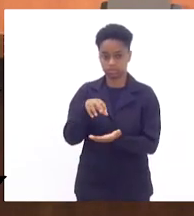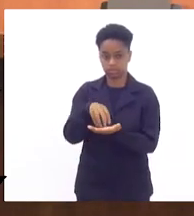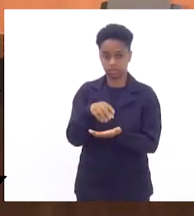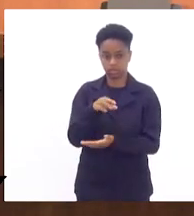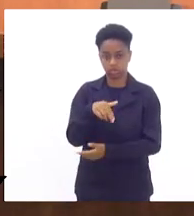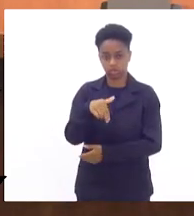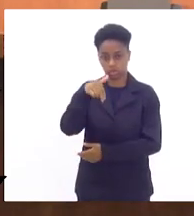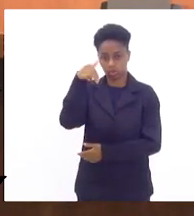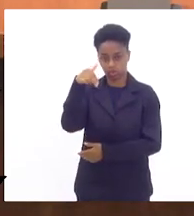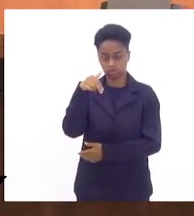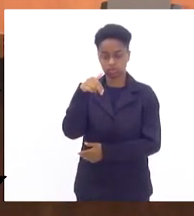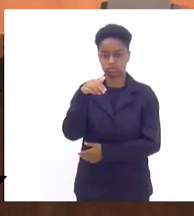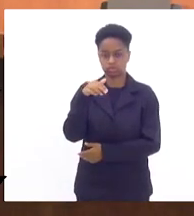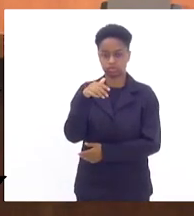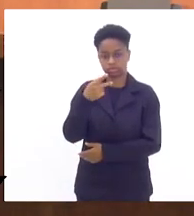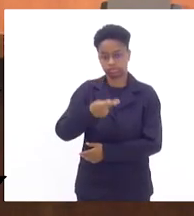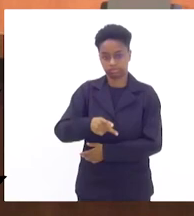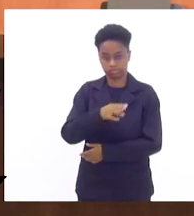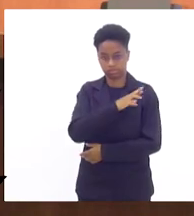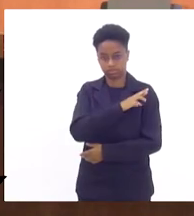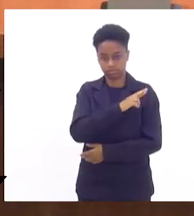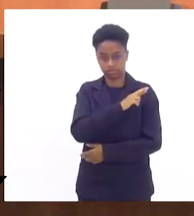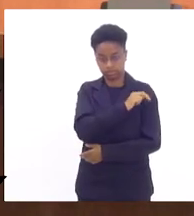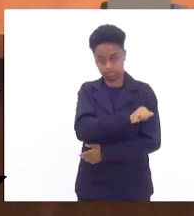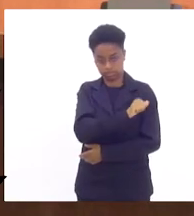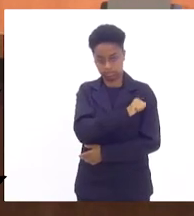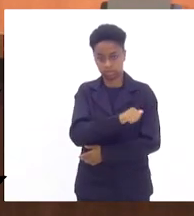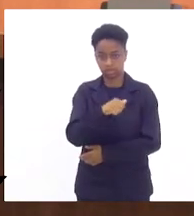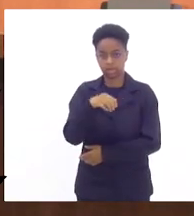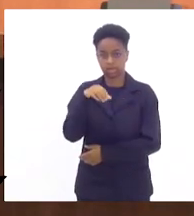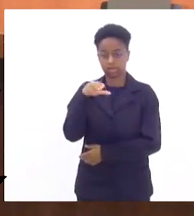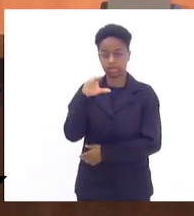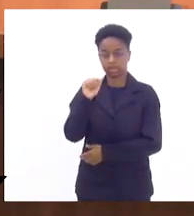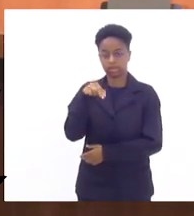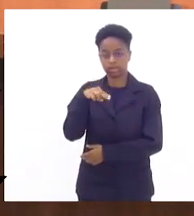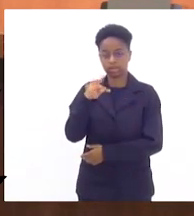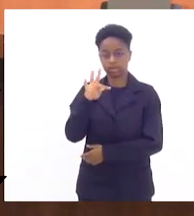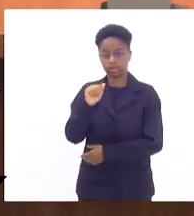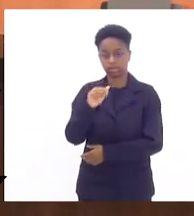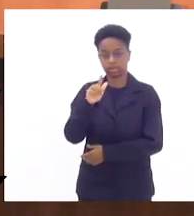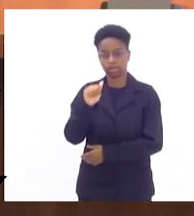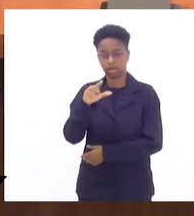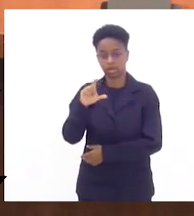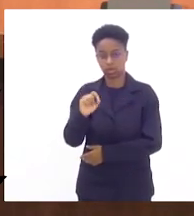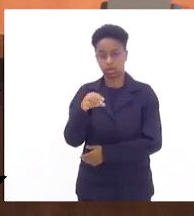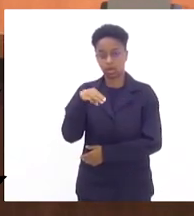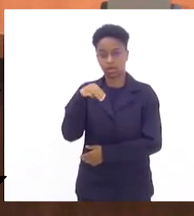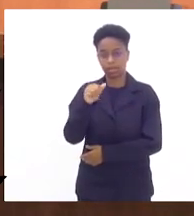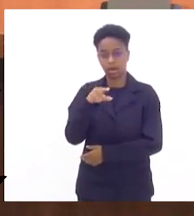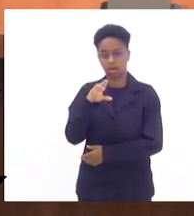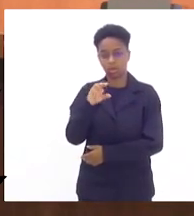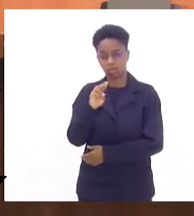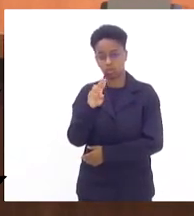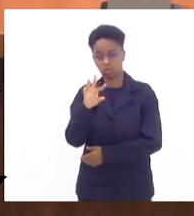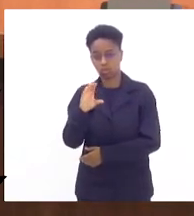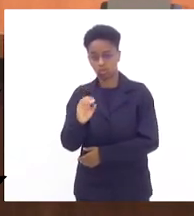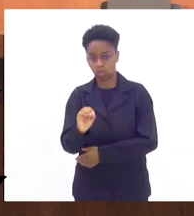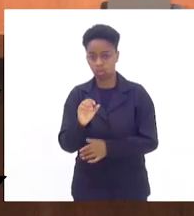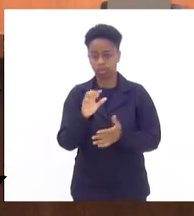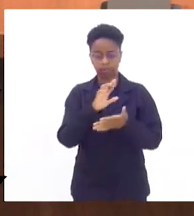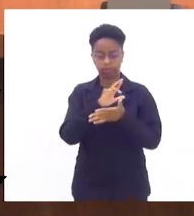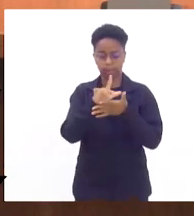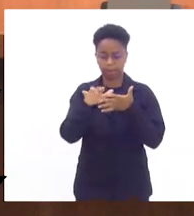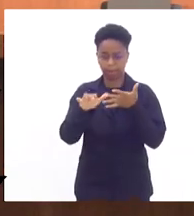Centro-Norte Fluminense, que é formado Cantagalo, Macuco, São Sebastião do Alto, Madalena, Carmo,